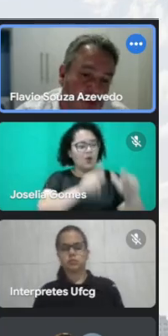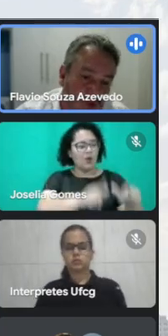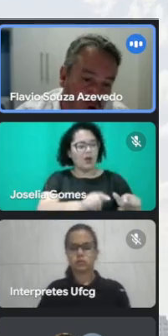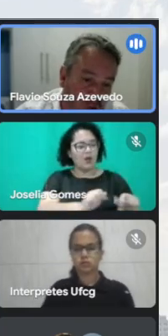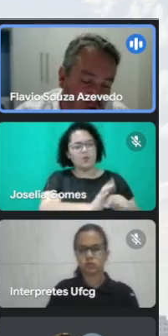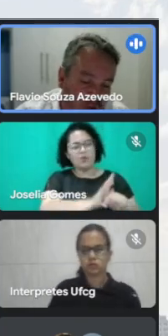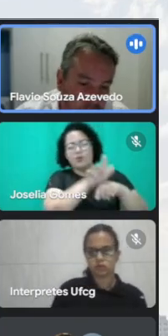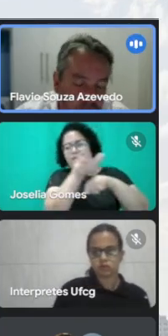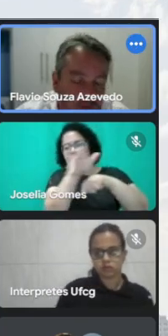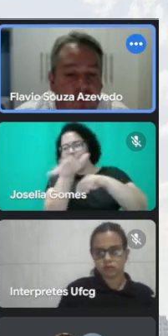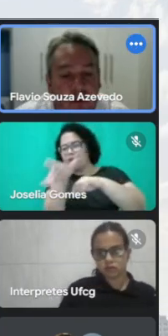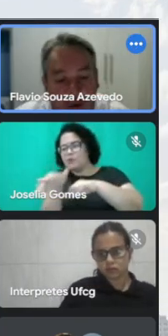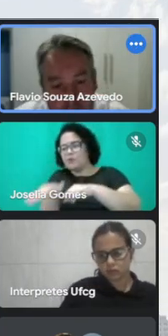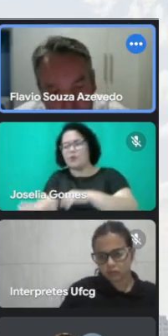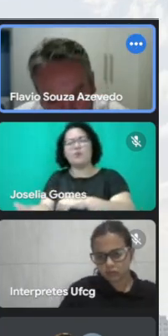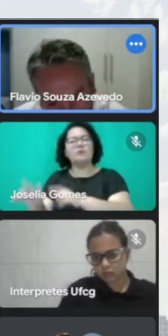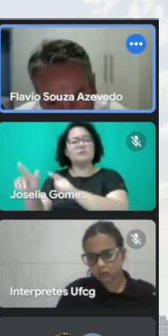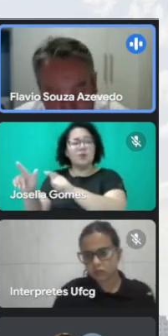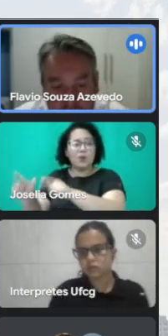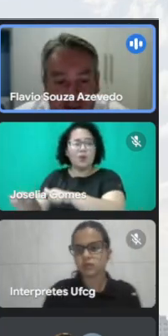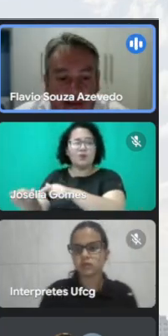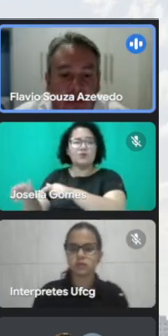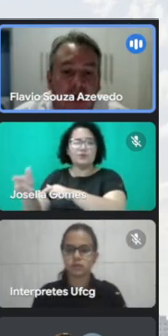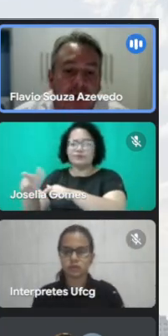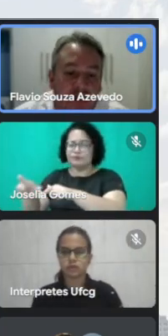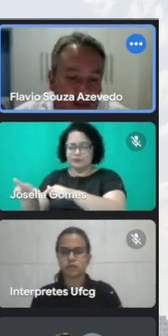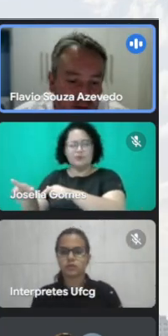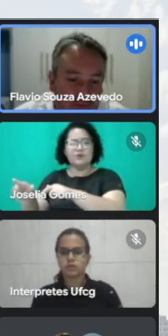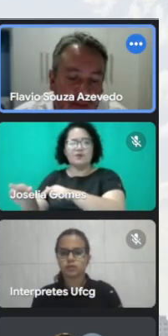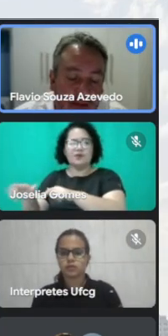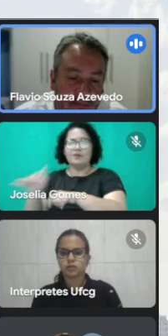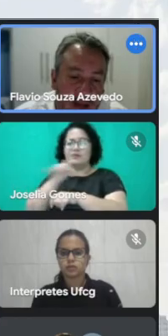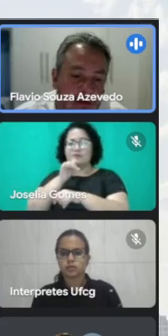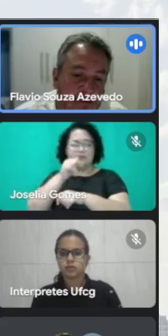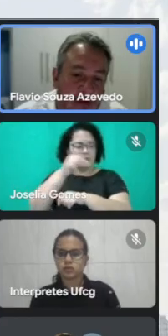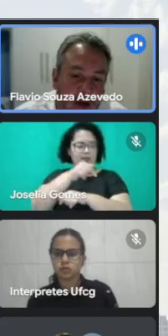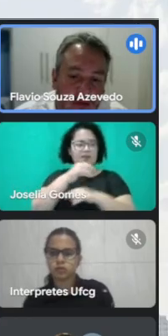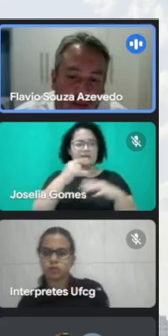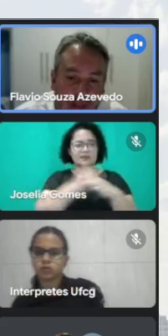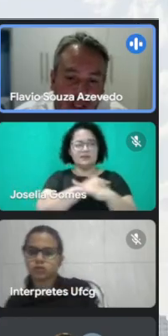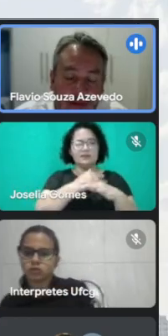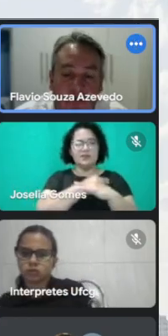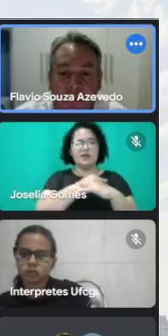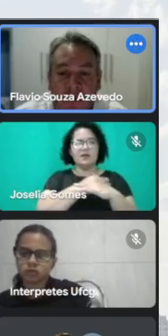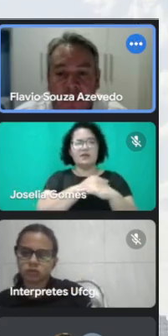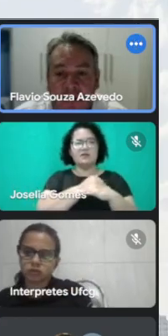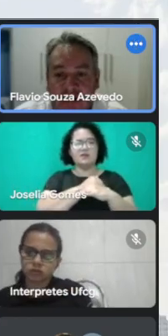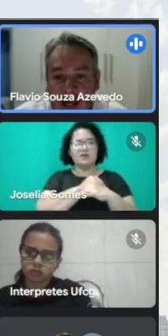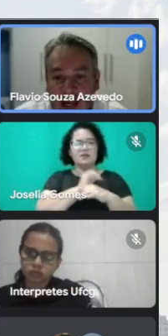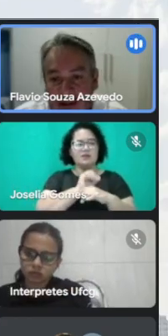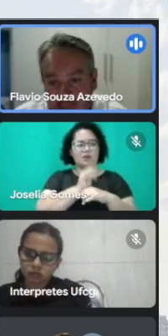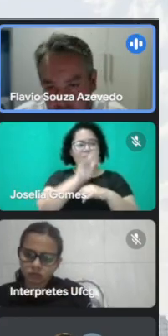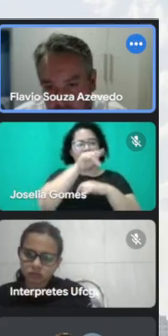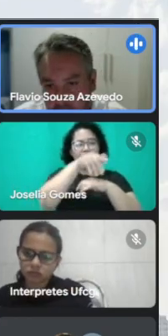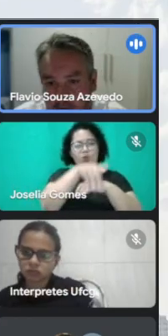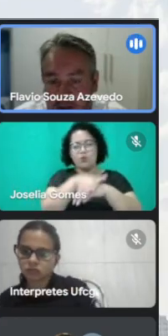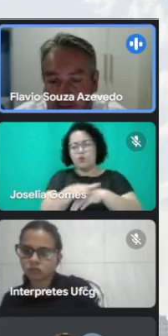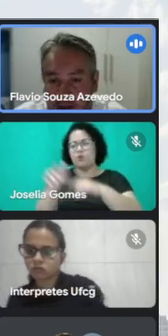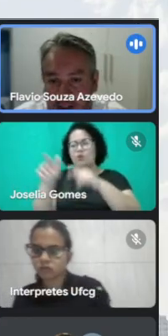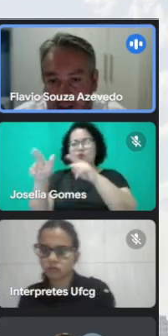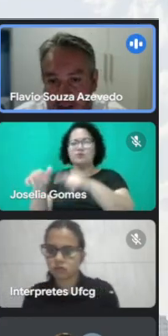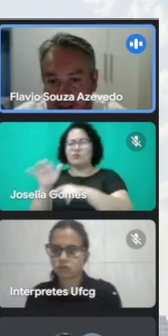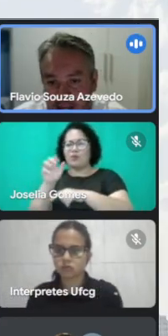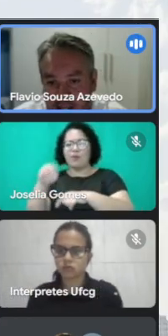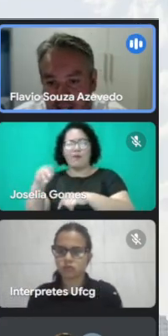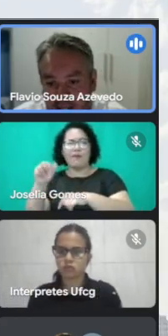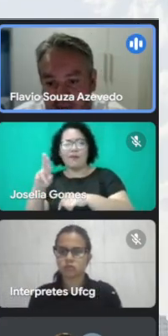descarregar nos corpos hídricos presentes nas cidades que passam a ficar contaminados. Já